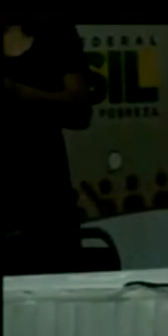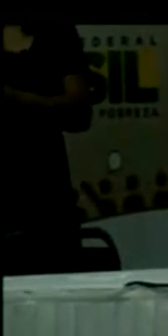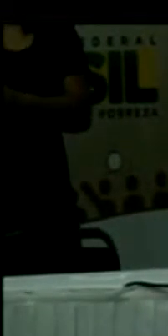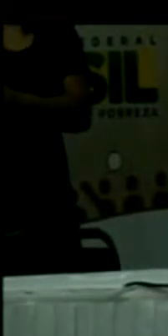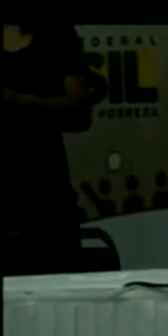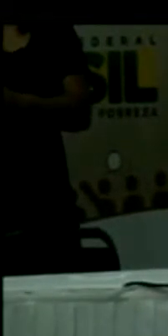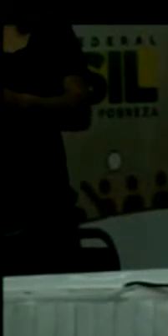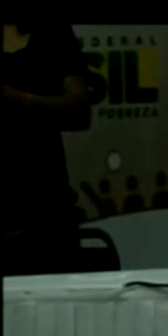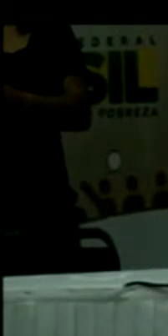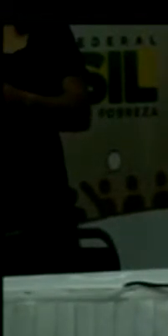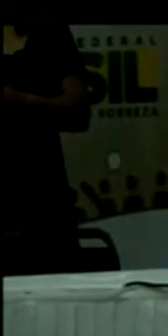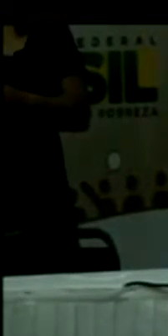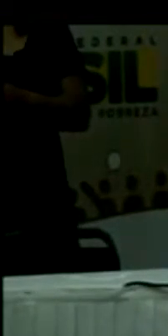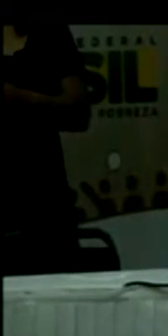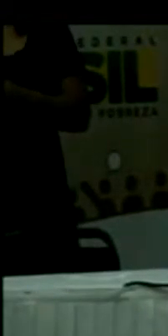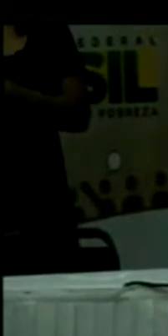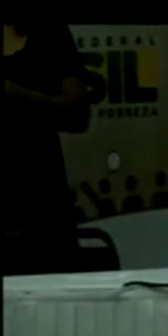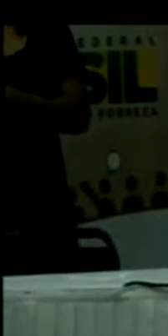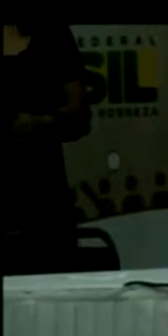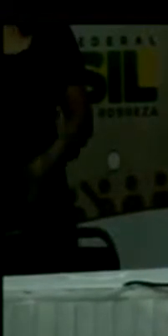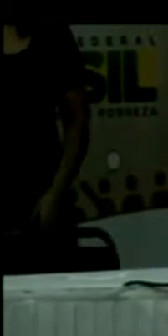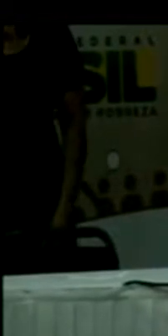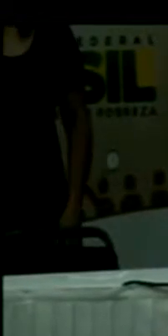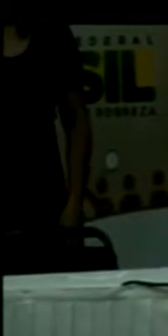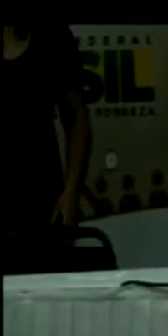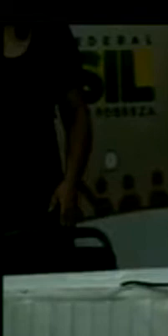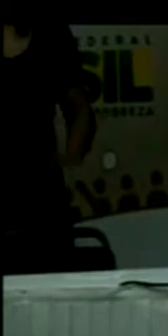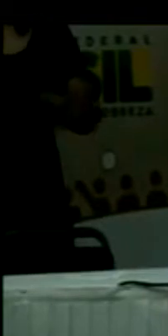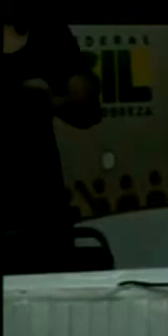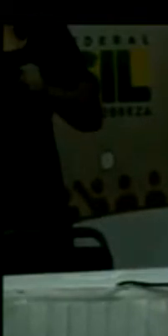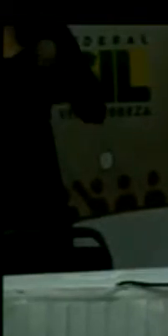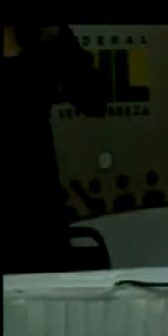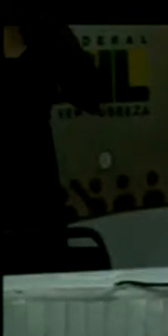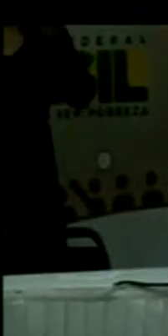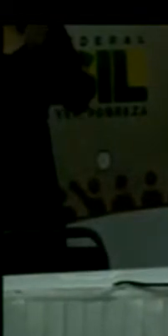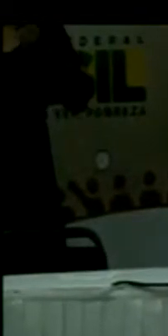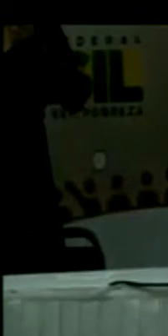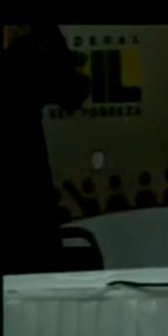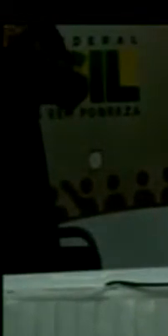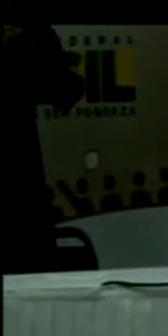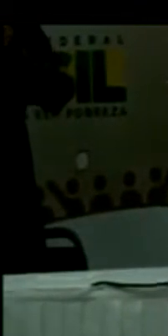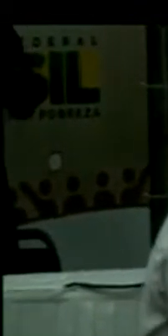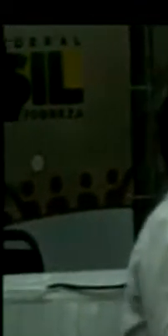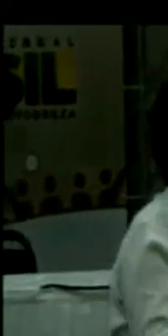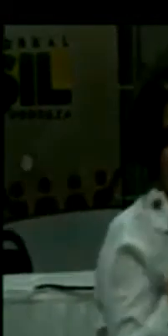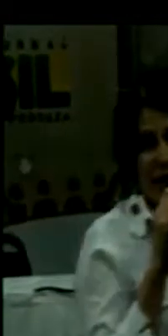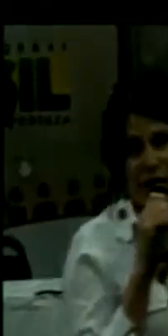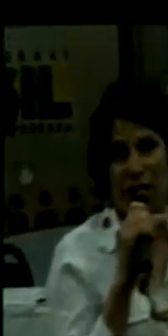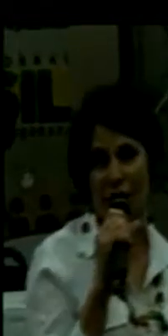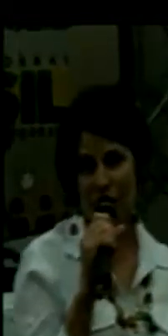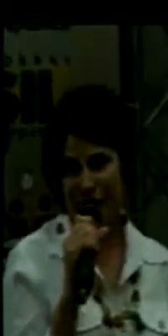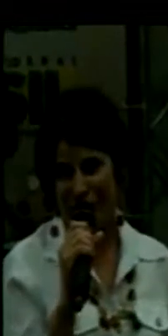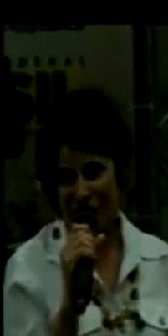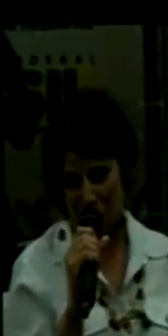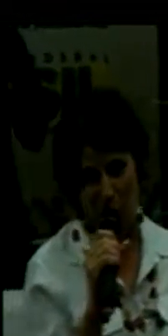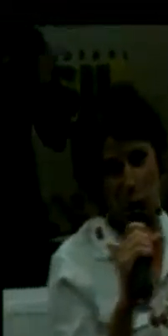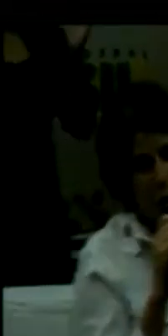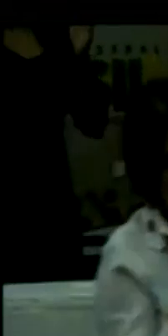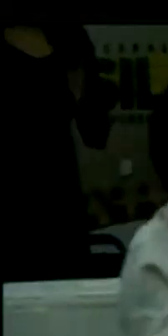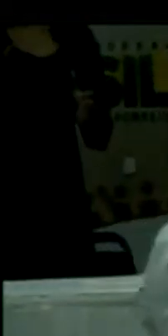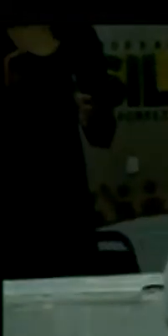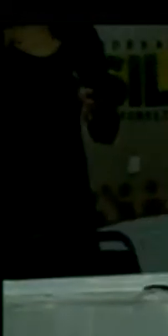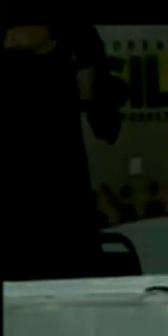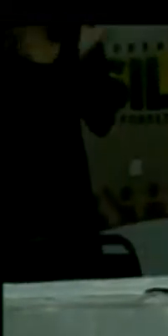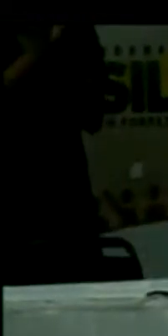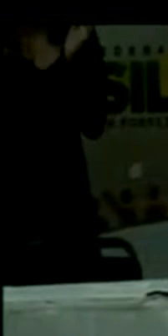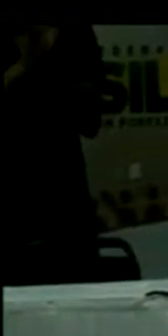regulatório imediato que fortaleça os mecanismos existentes. Era isso, então, que o